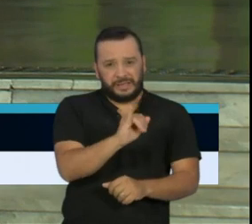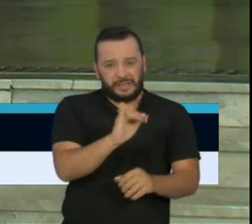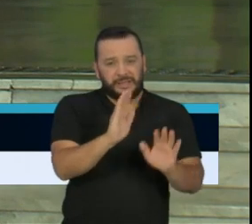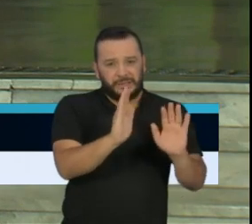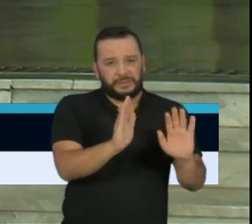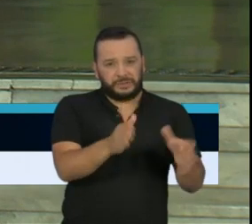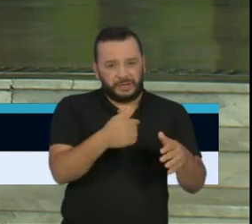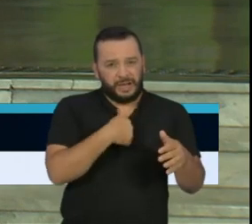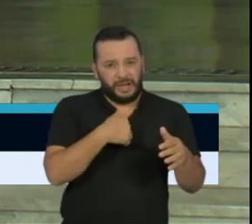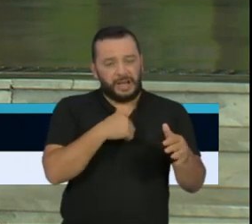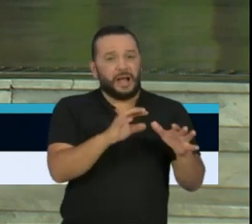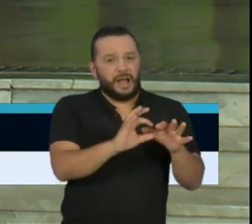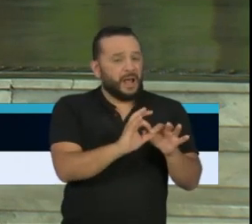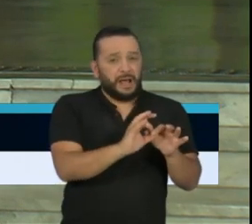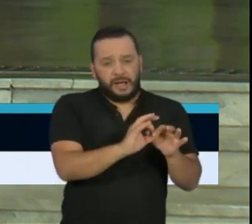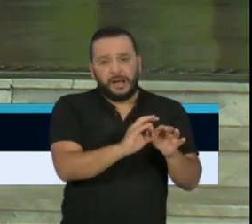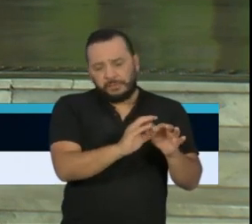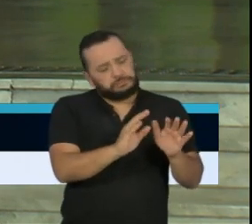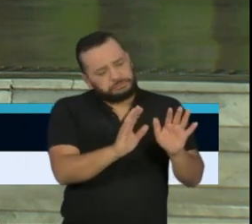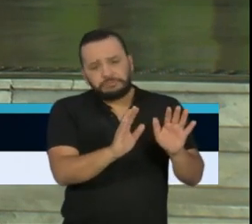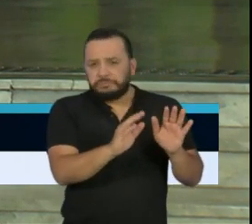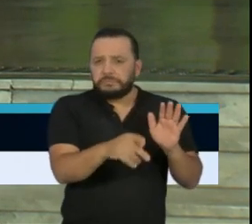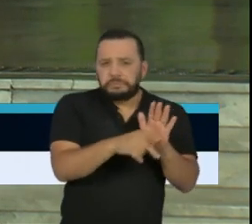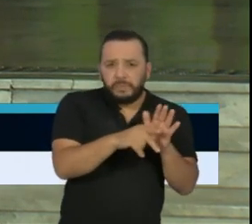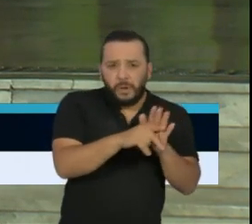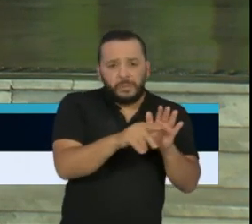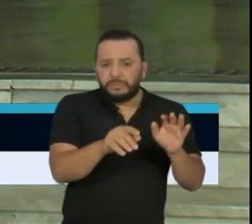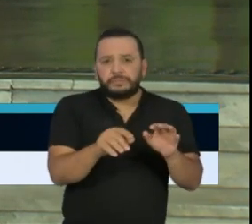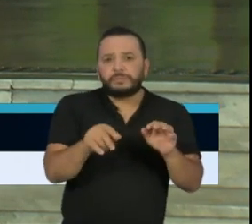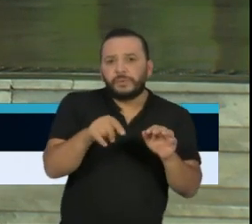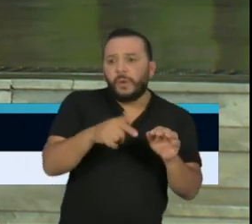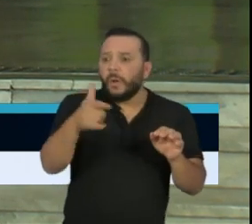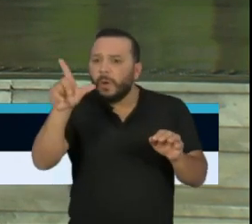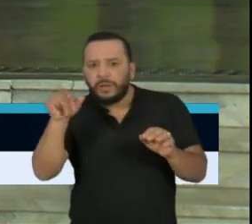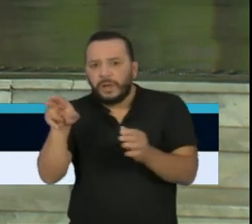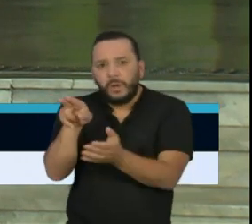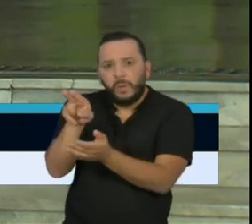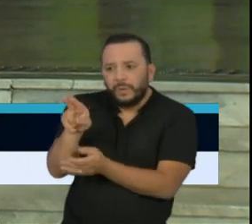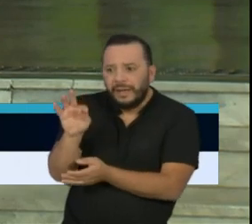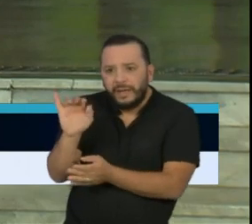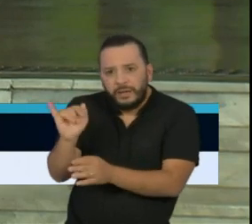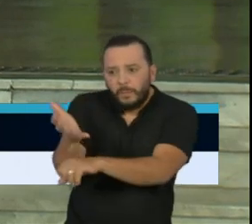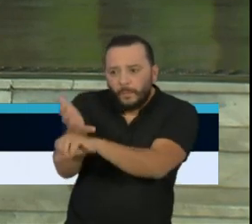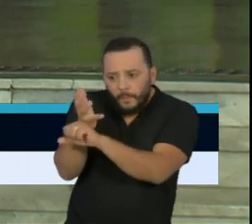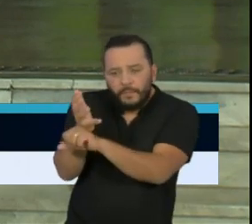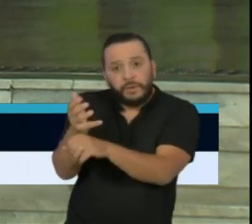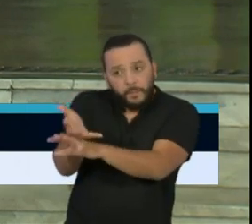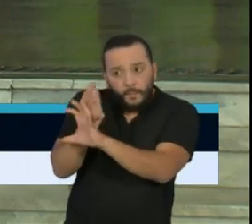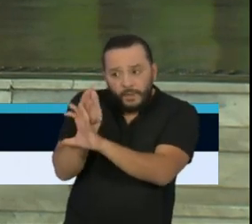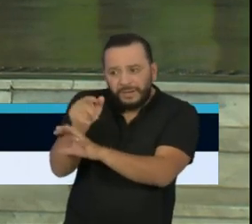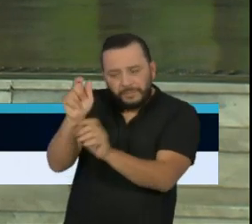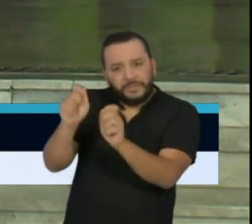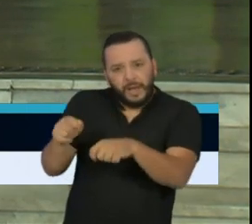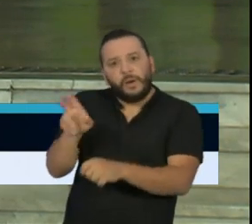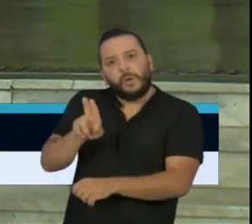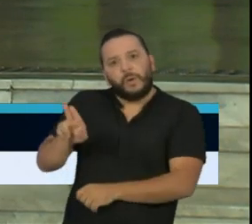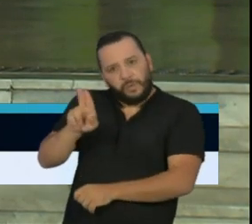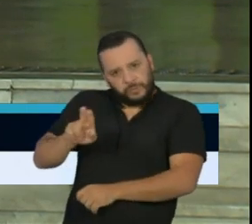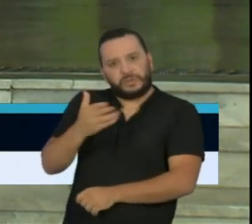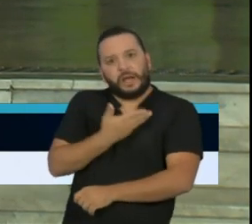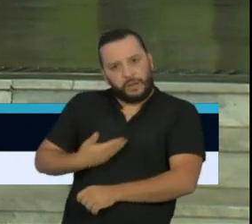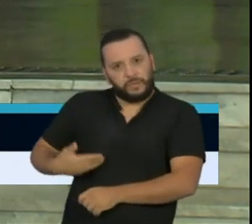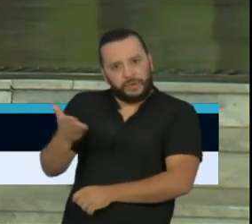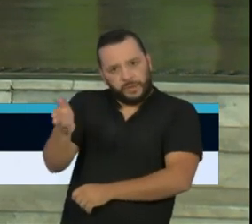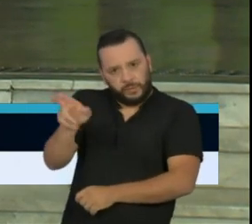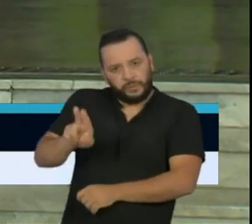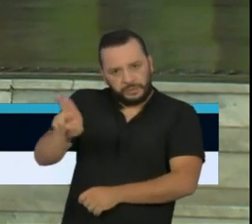funcionais estão sendo credenciadas pelo governo do Estado. Ao longo também desse período, nós anunciamos recursos para todas as prefeituras de São